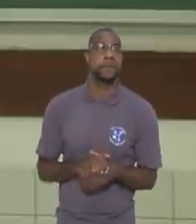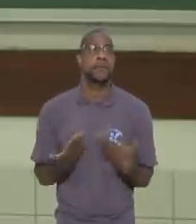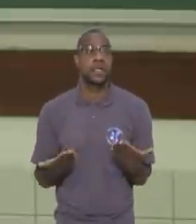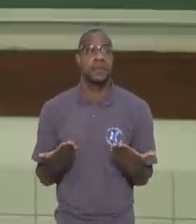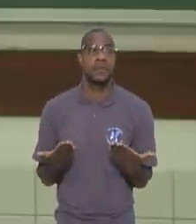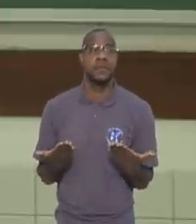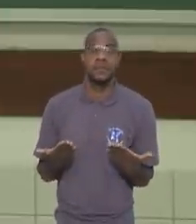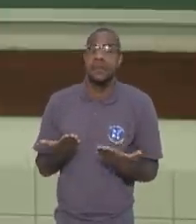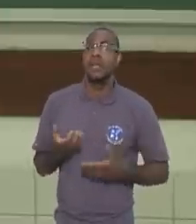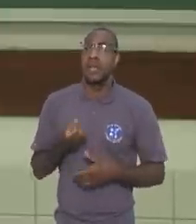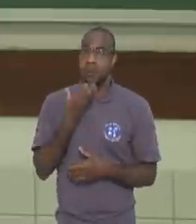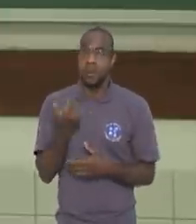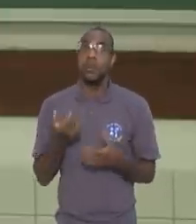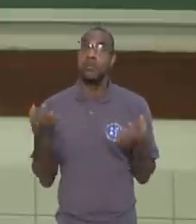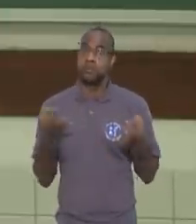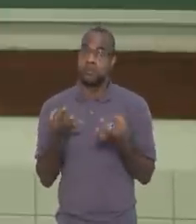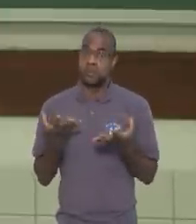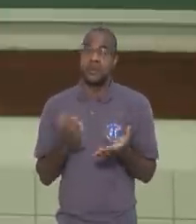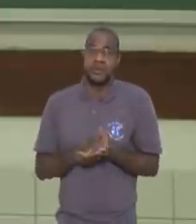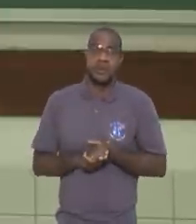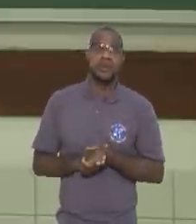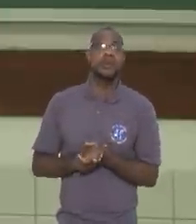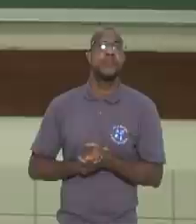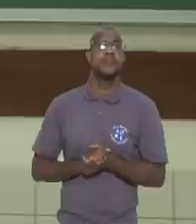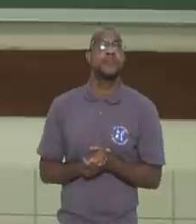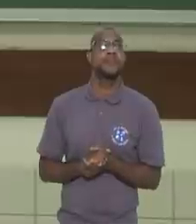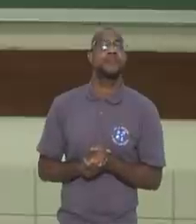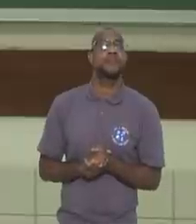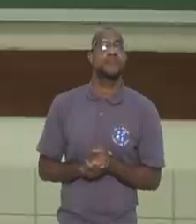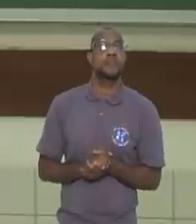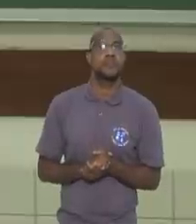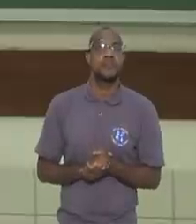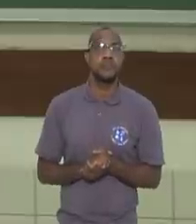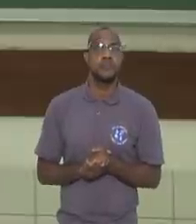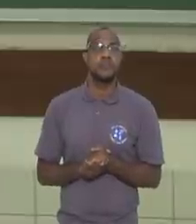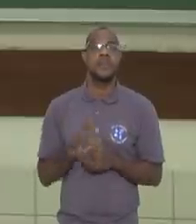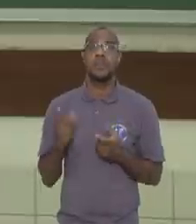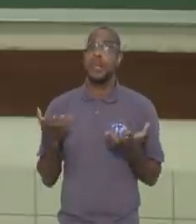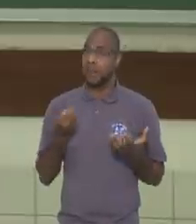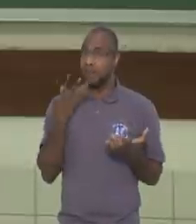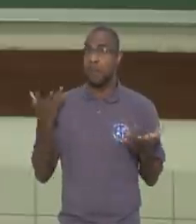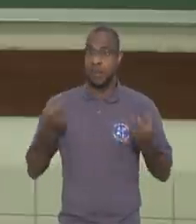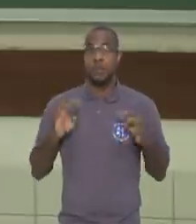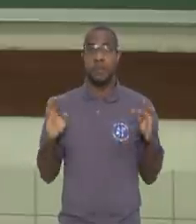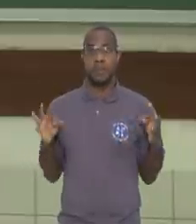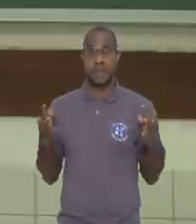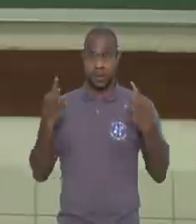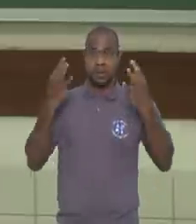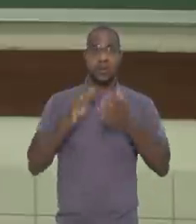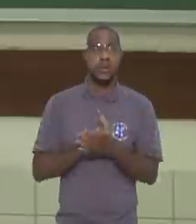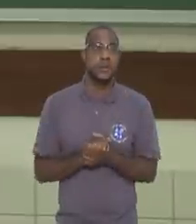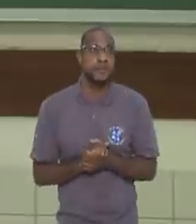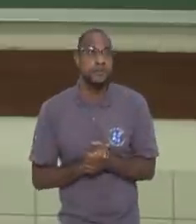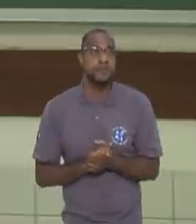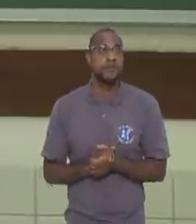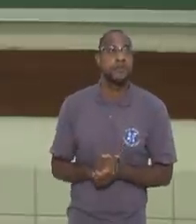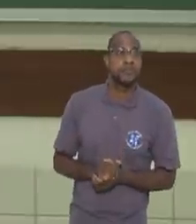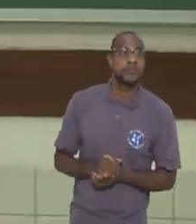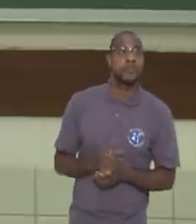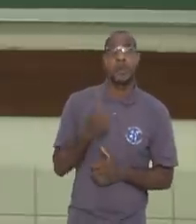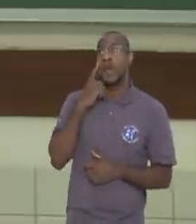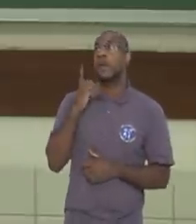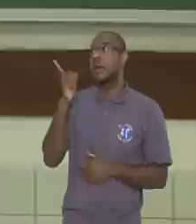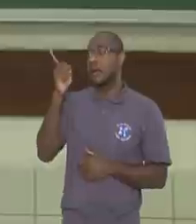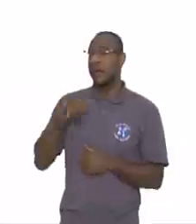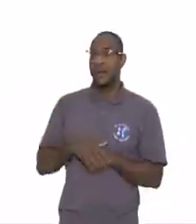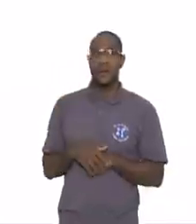tão invasiva, que, né, e pode facilitar a vida das pessoas. Isso é maravilhoso da biotecnologia. Mais uma coisinha aqui, ó, isso aqui é muito legal